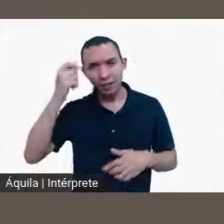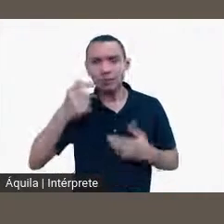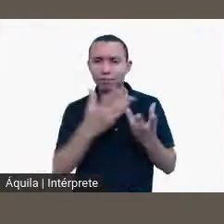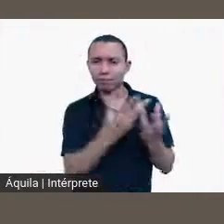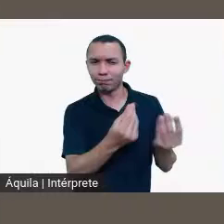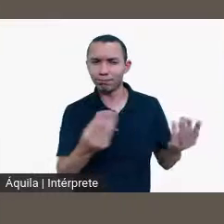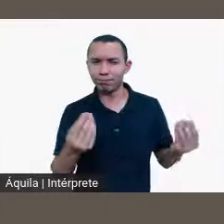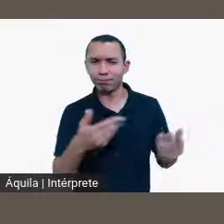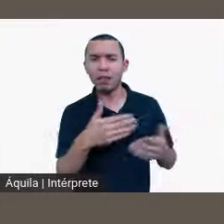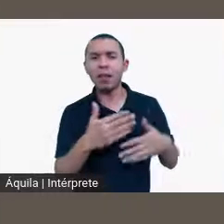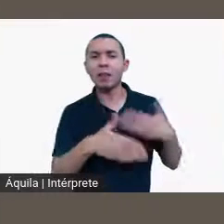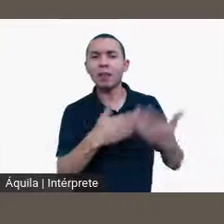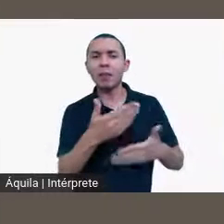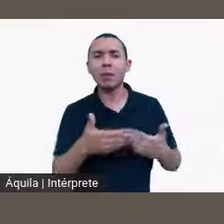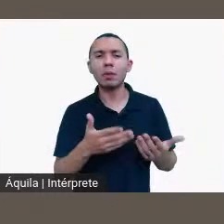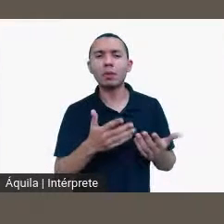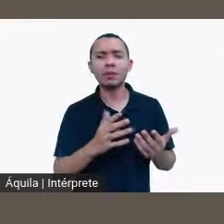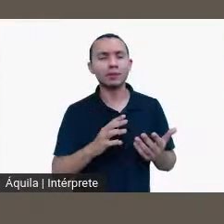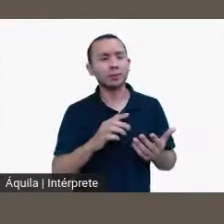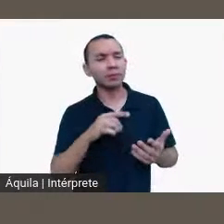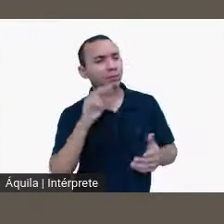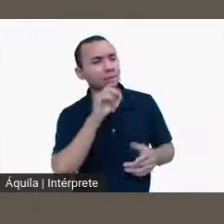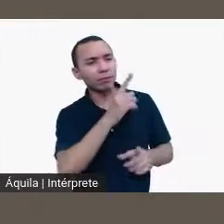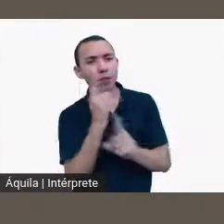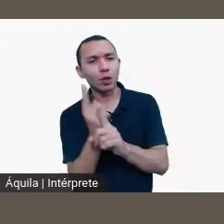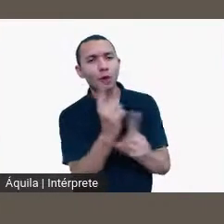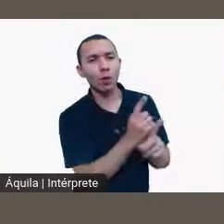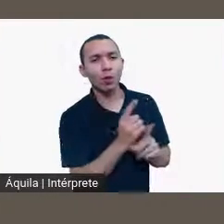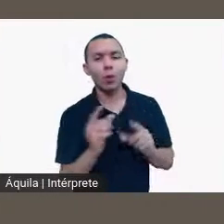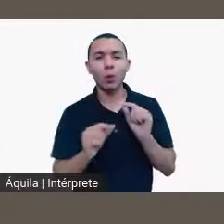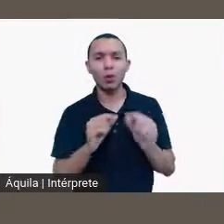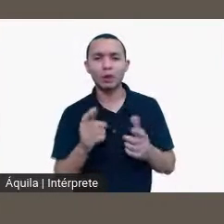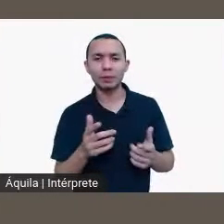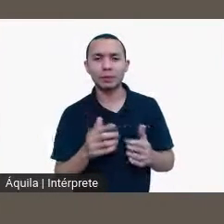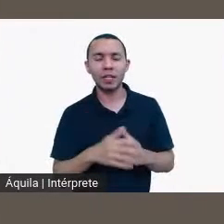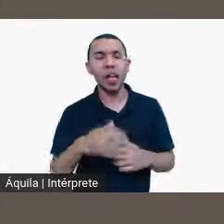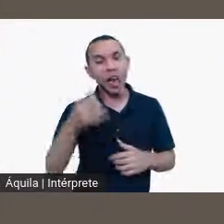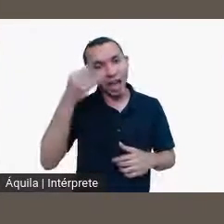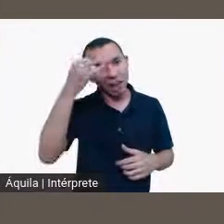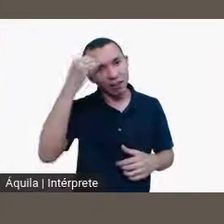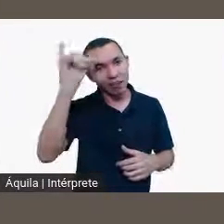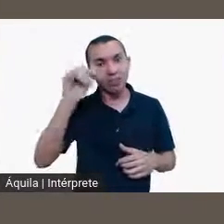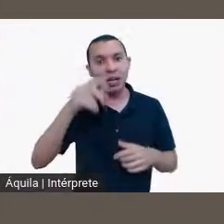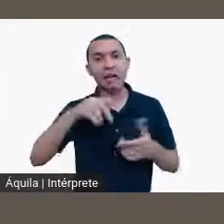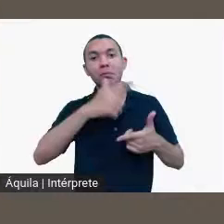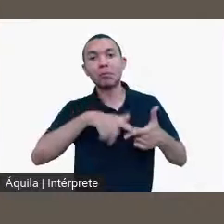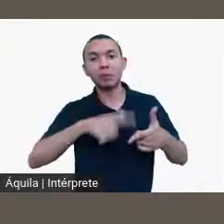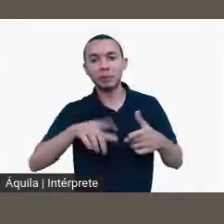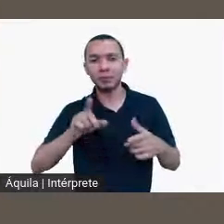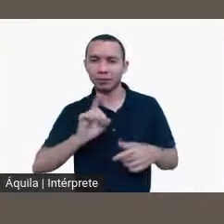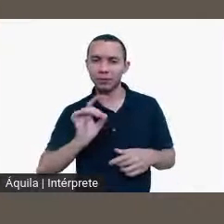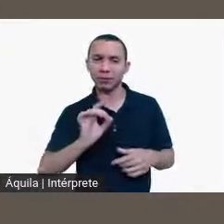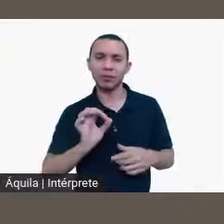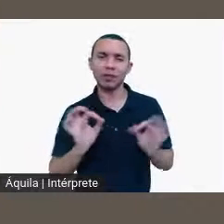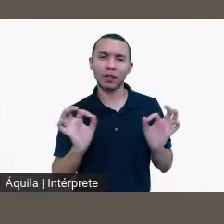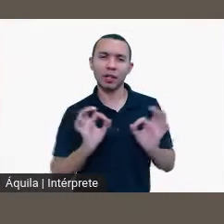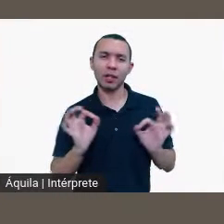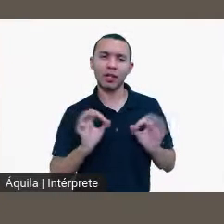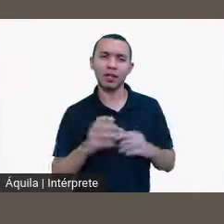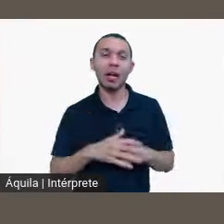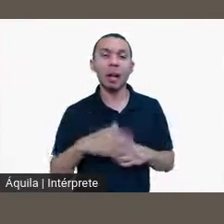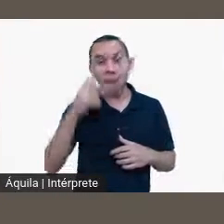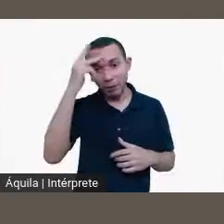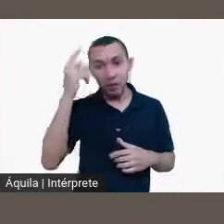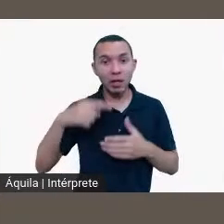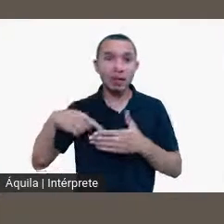emergiu depois? Não se trata aqui de formas de evitar o fim do mundo, mas entender a experiência daqueles que viveram depois do